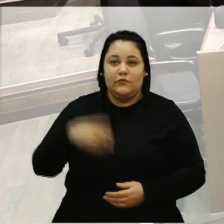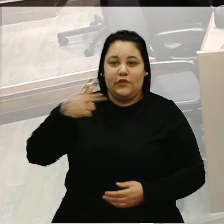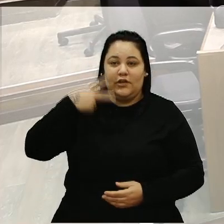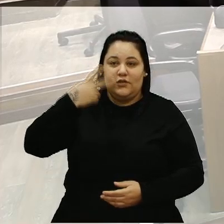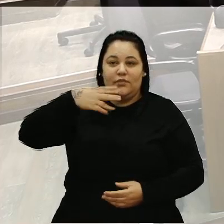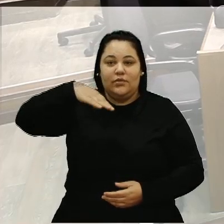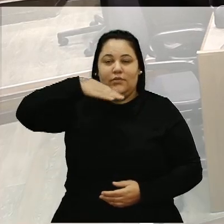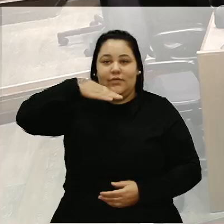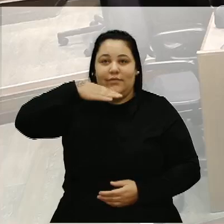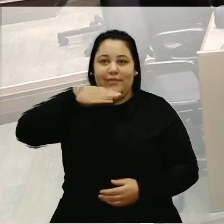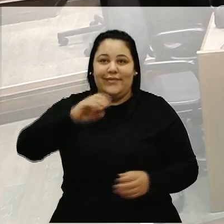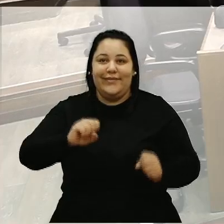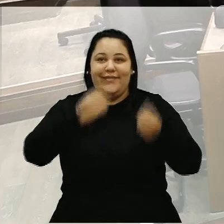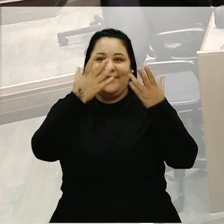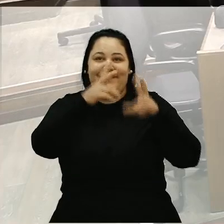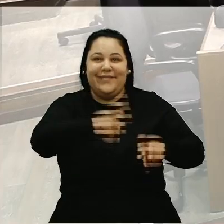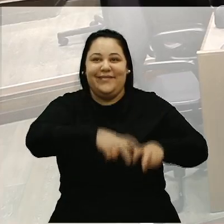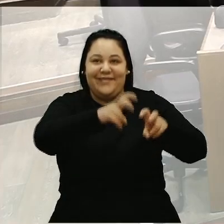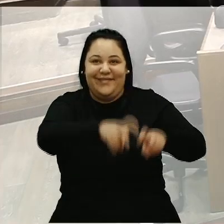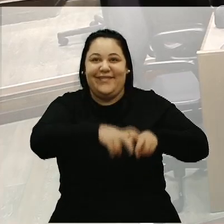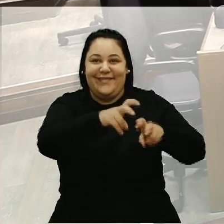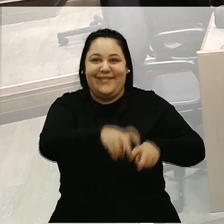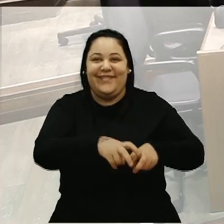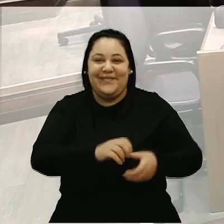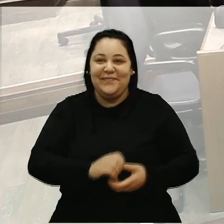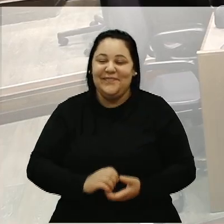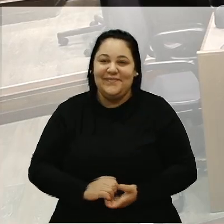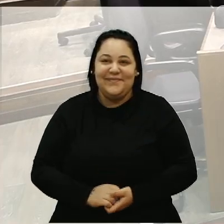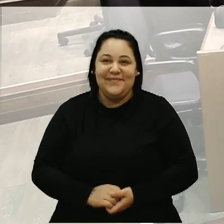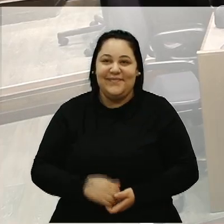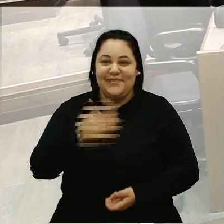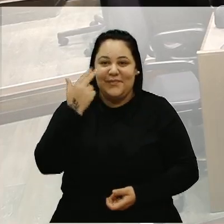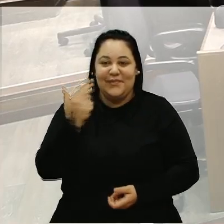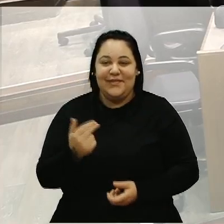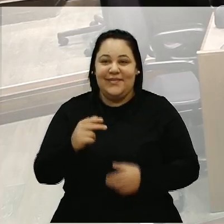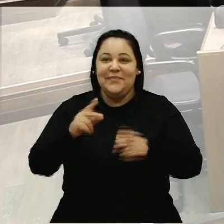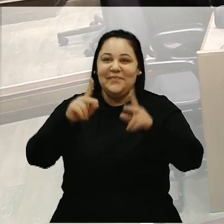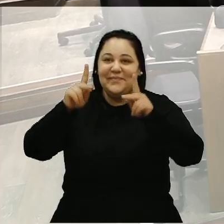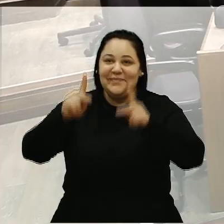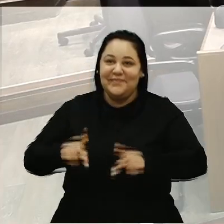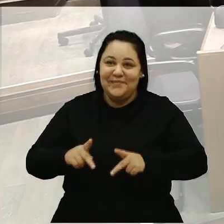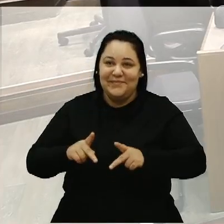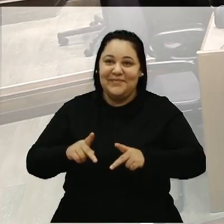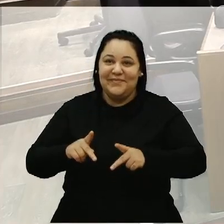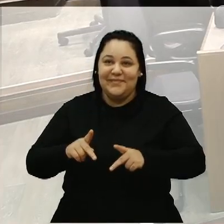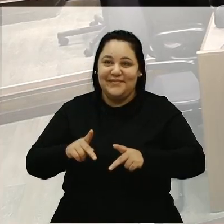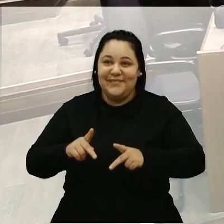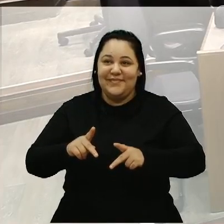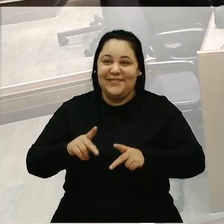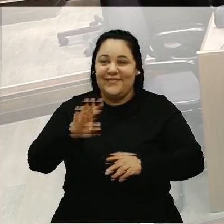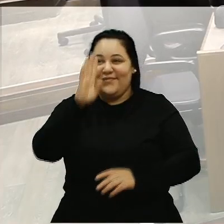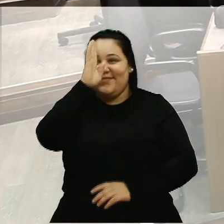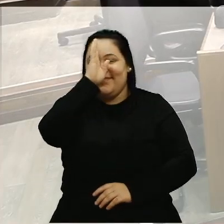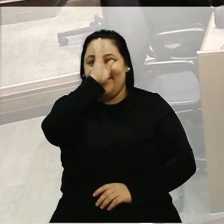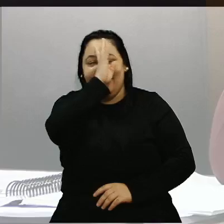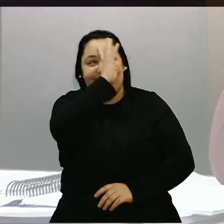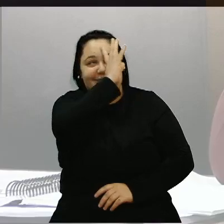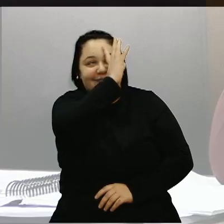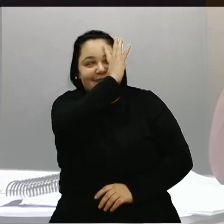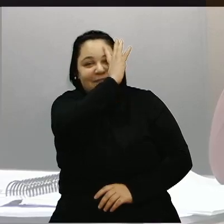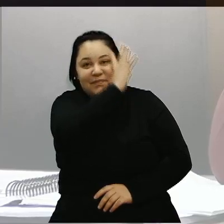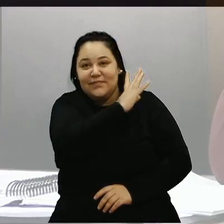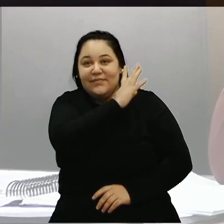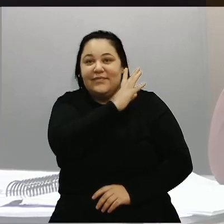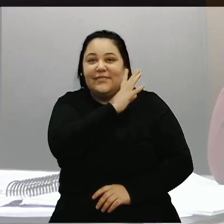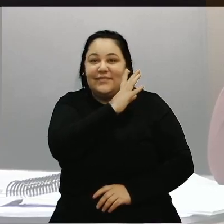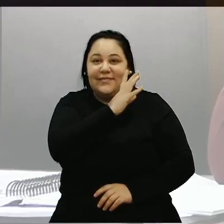de interior, de comunidade? Já. Bom, normalmente, para as pessoas não se perderem, eles colocam um negócio amarrado nos postes. Então, daqui a